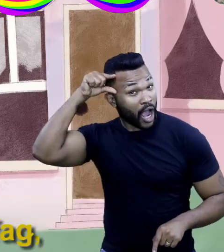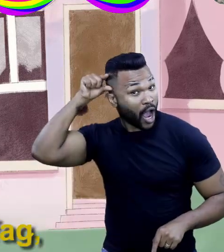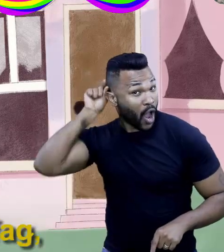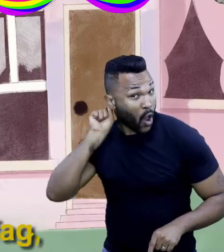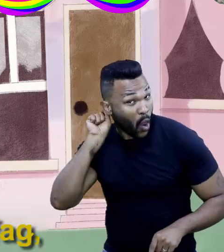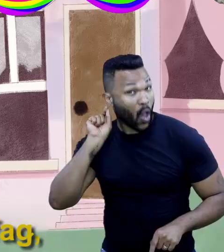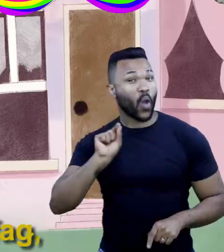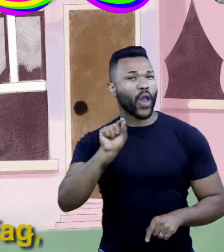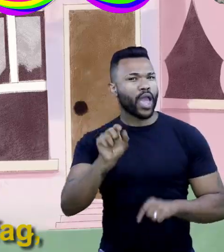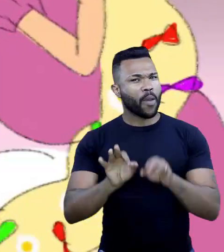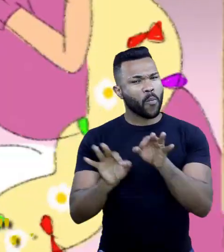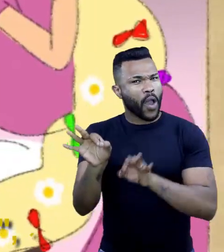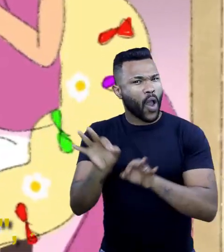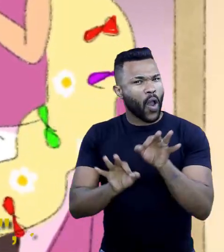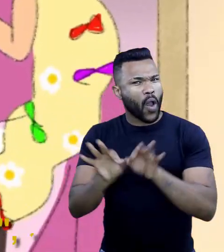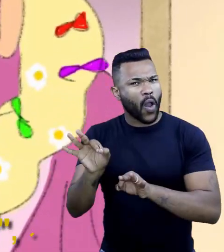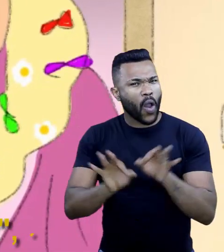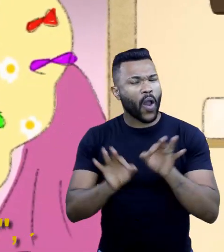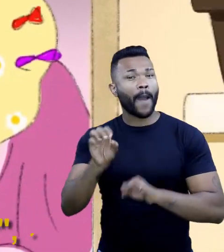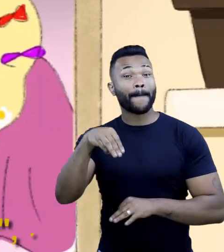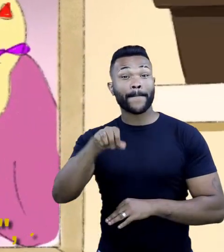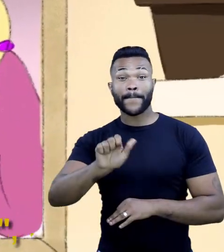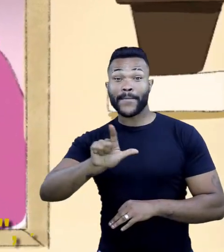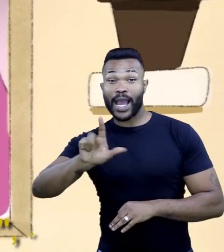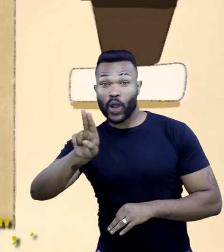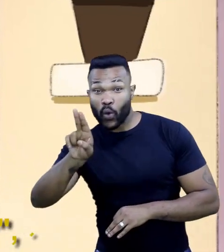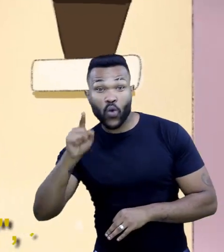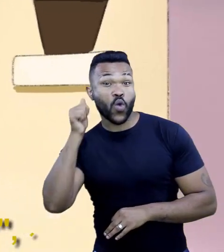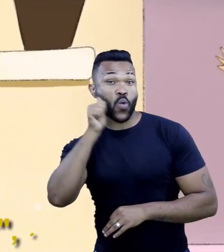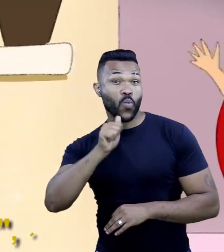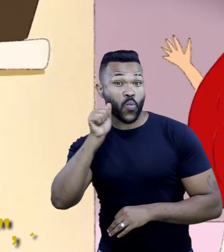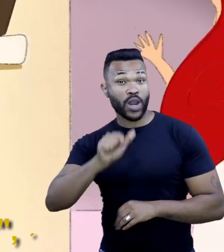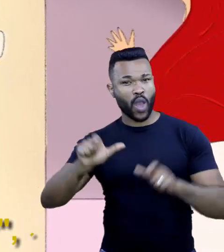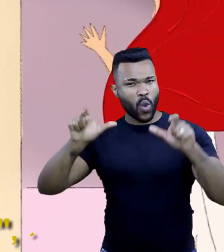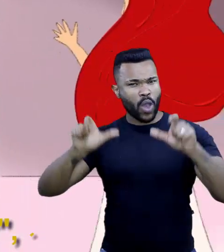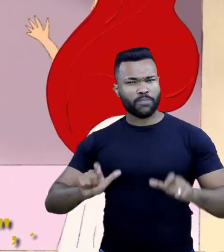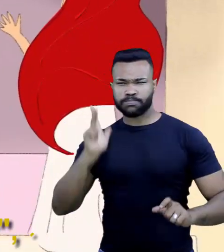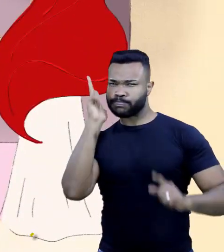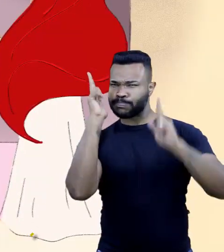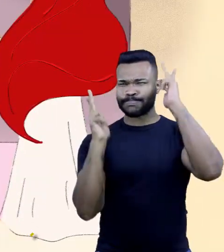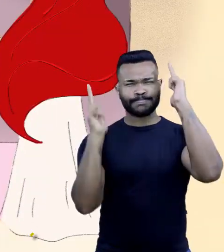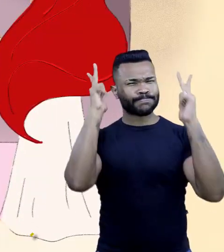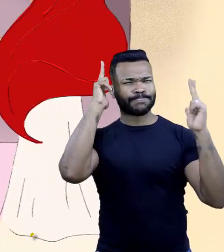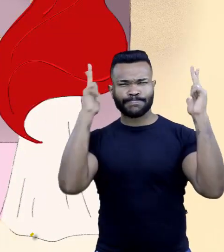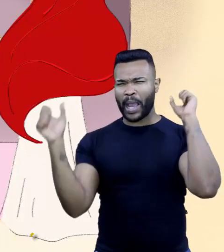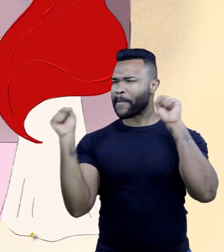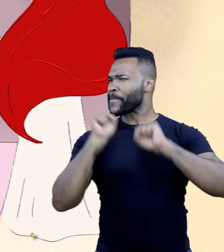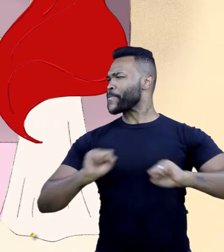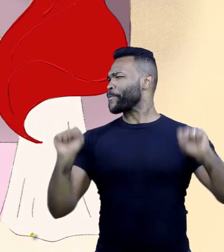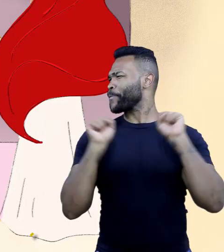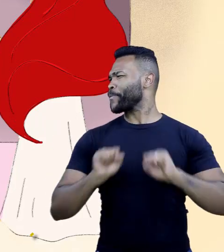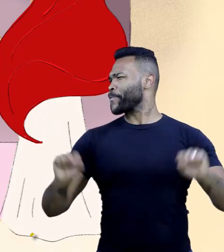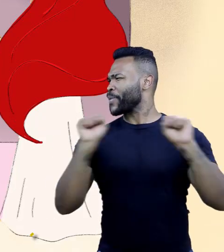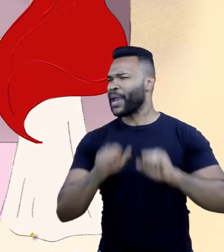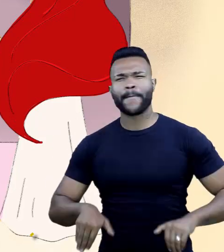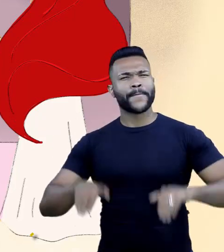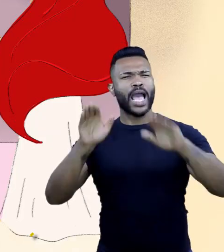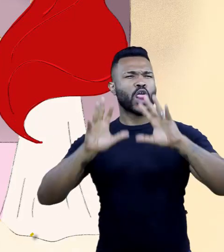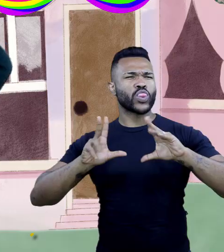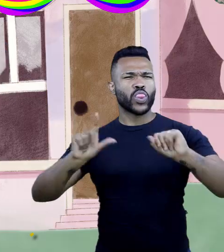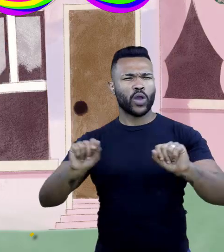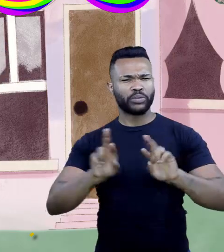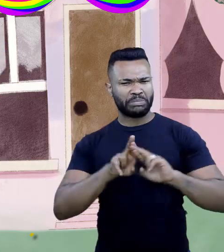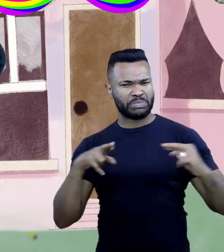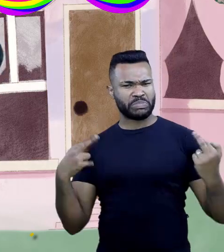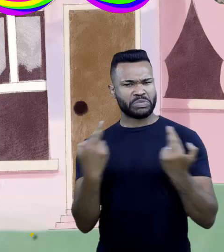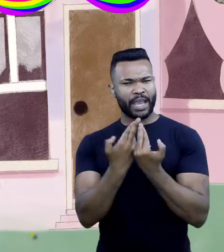bicha Chloe e montaram o Malu Mulher, o salão de beleza mais